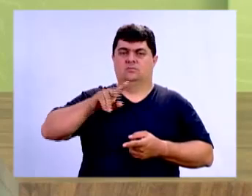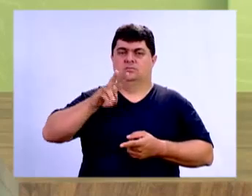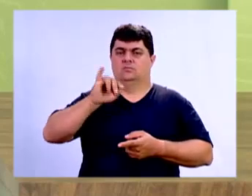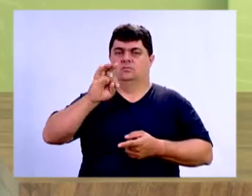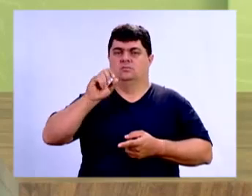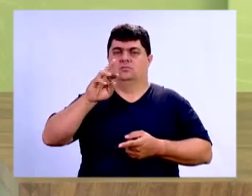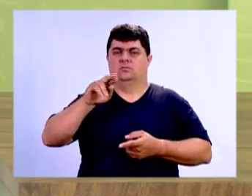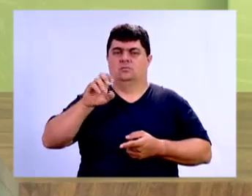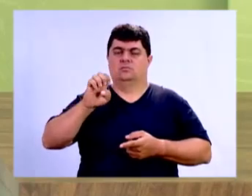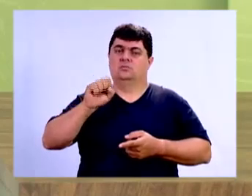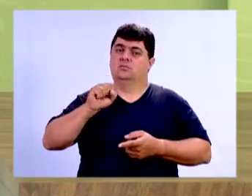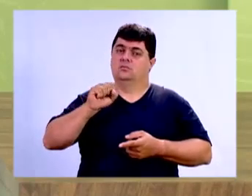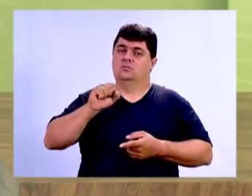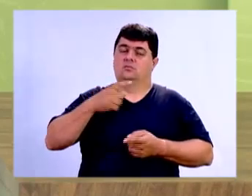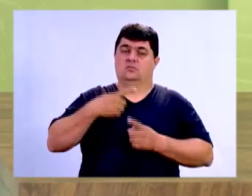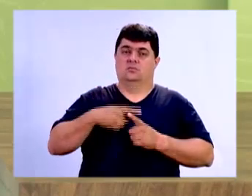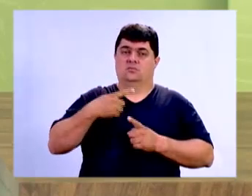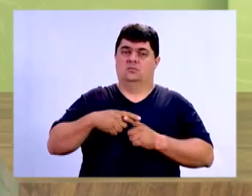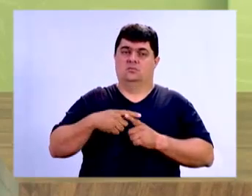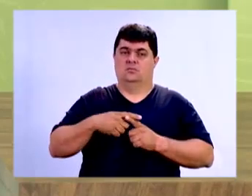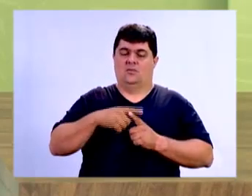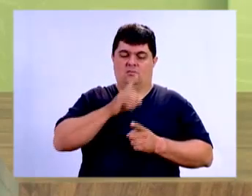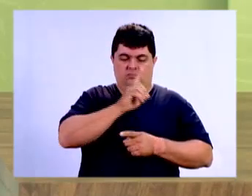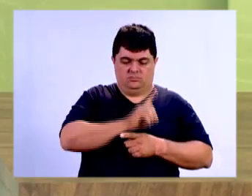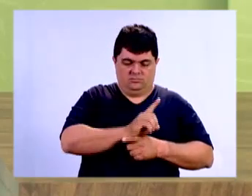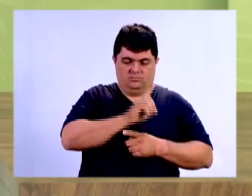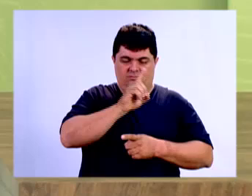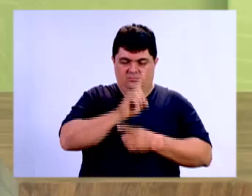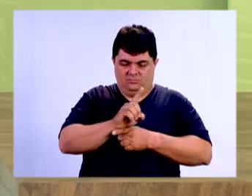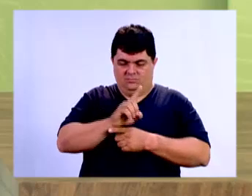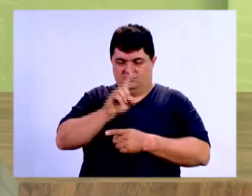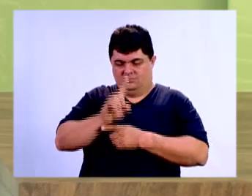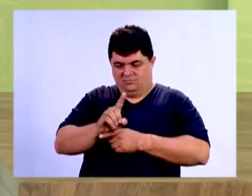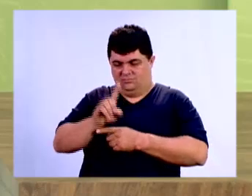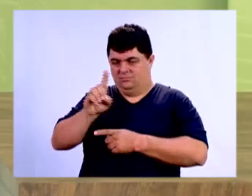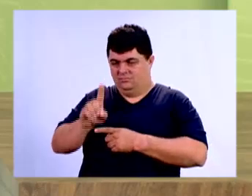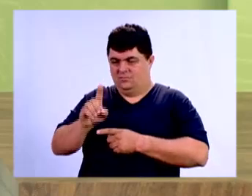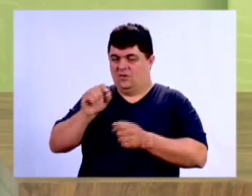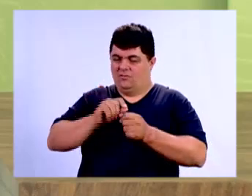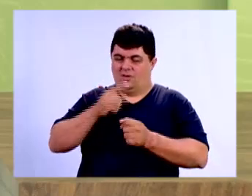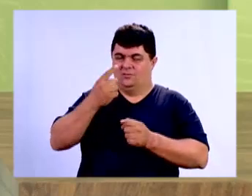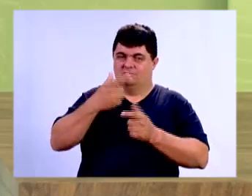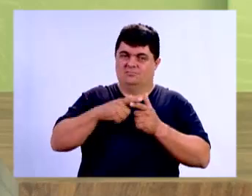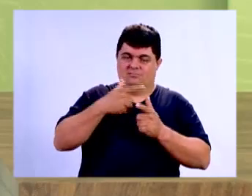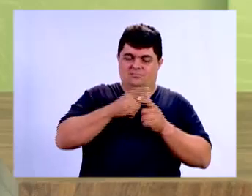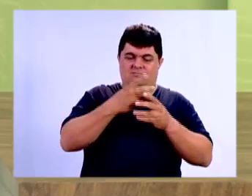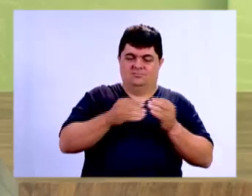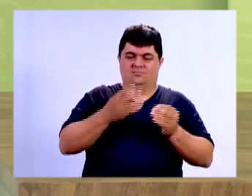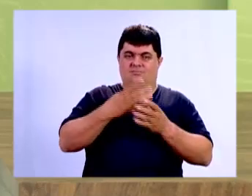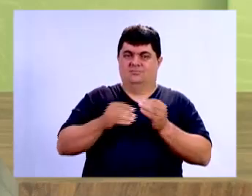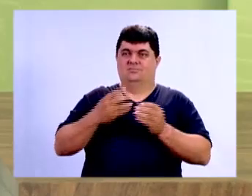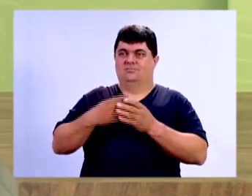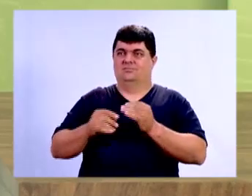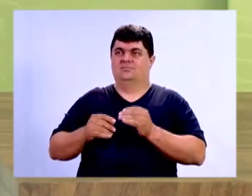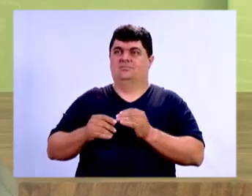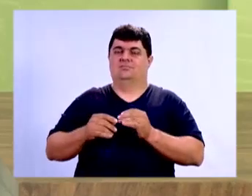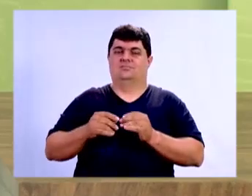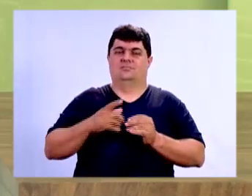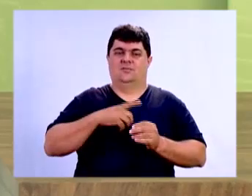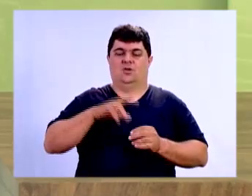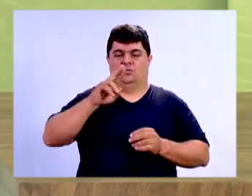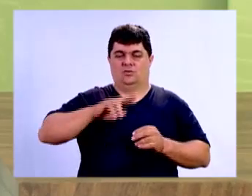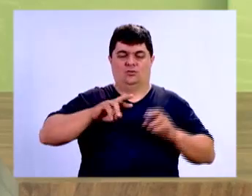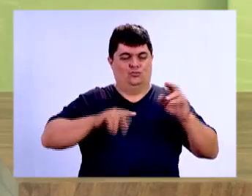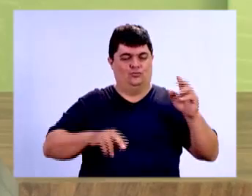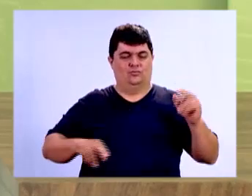tipos aí, vetores, listas, pilhas e filas. É porque cada um resolve um problema. Então, para aquele problema específico, você